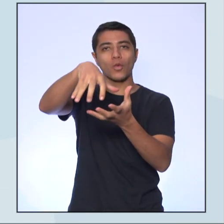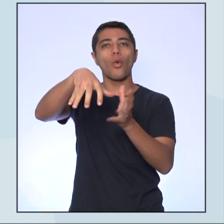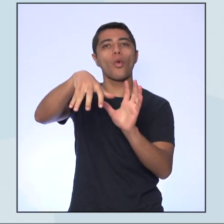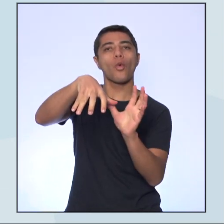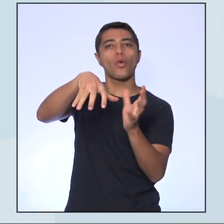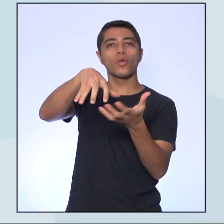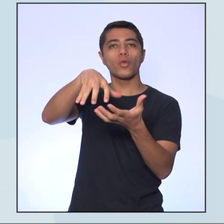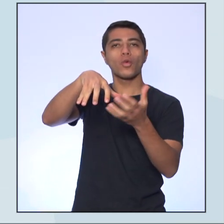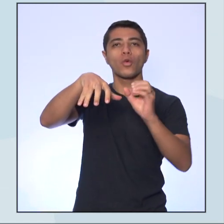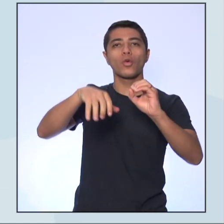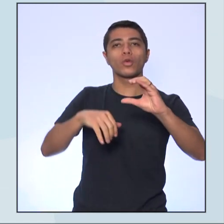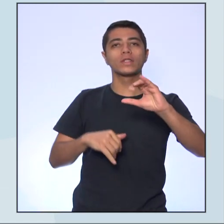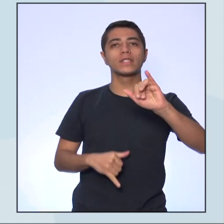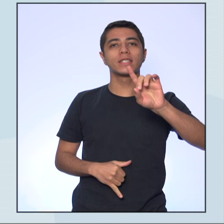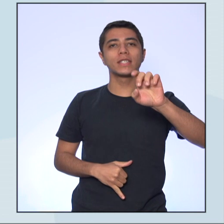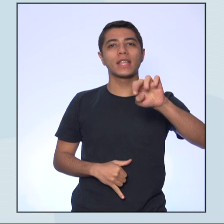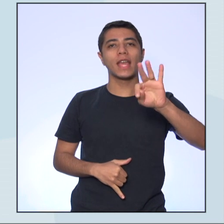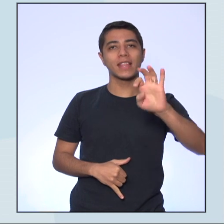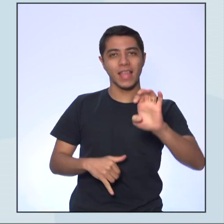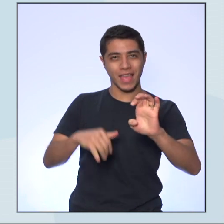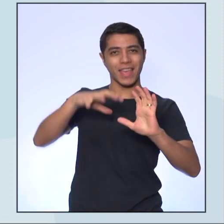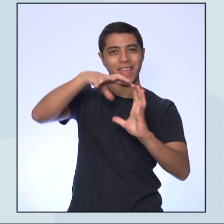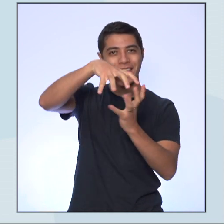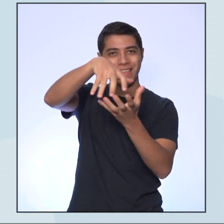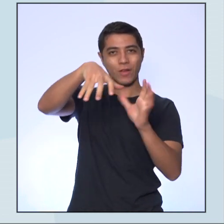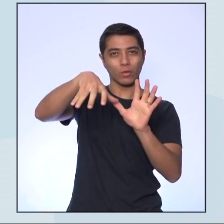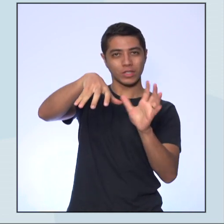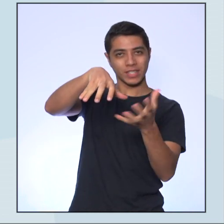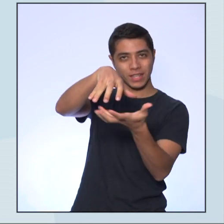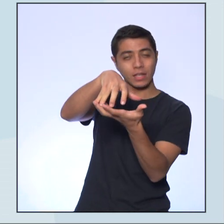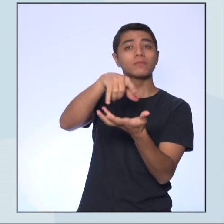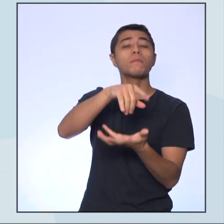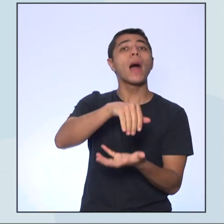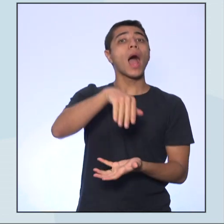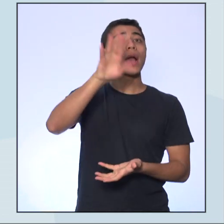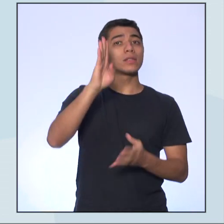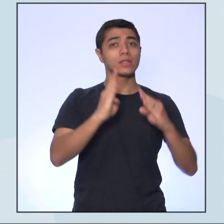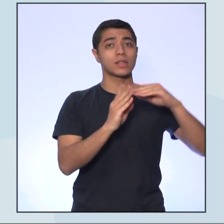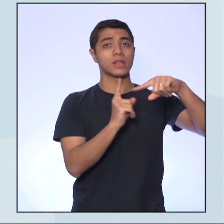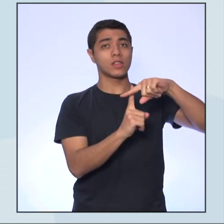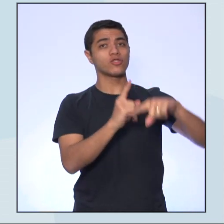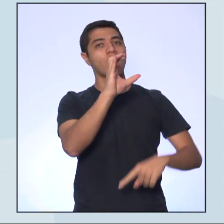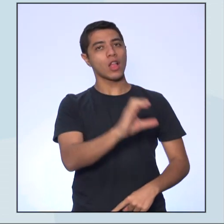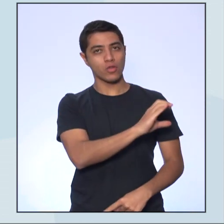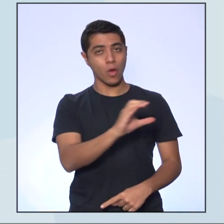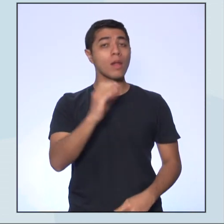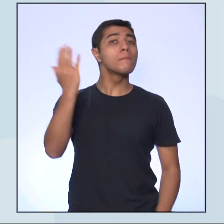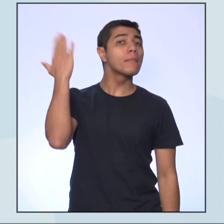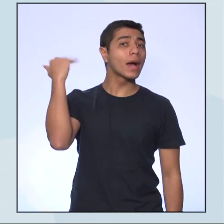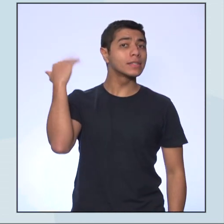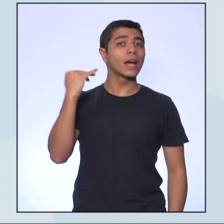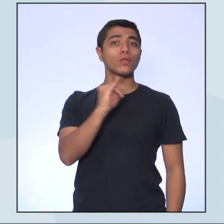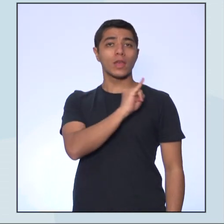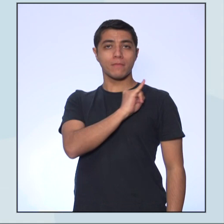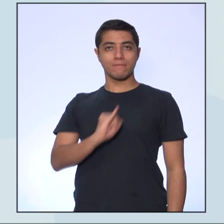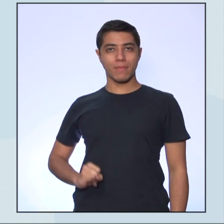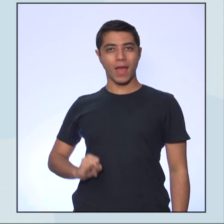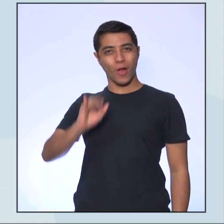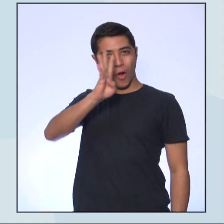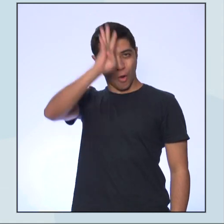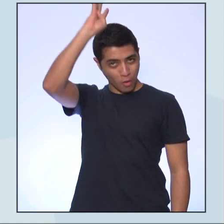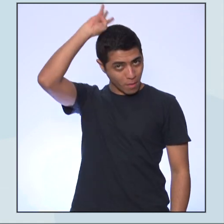Império Romano, quando a Igreja Católica Romana se instituiu, né? E durante a Idade Média foi uma coisa assim,